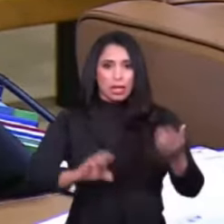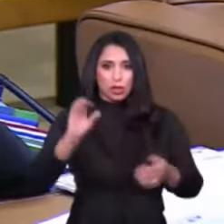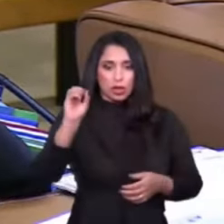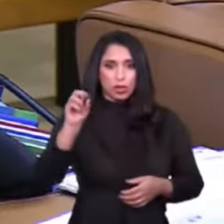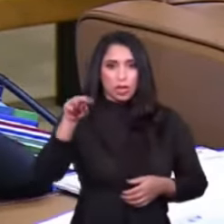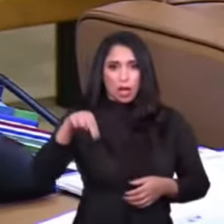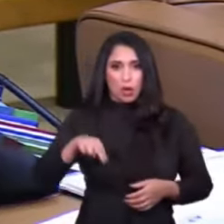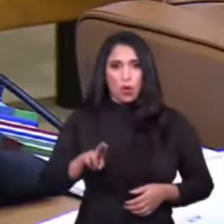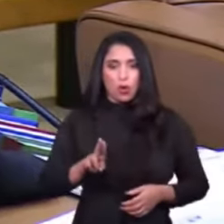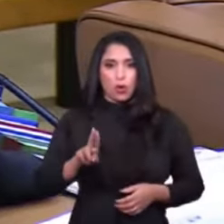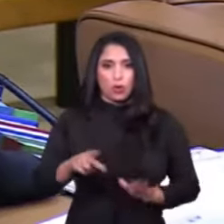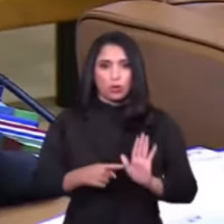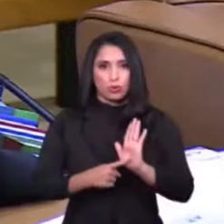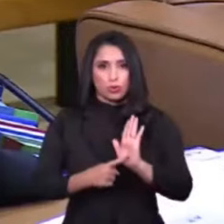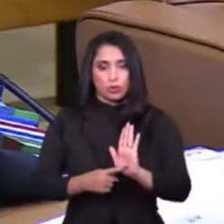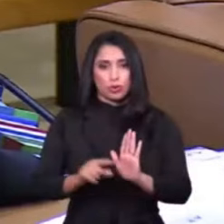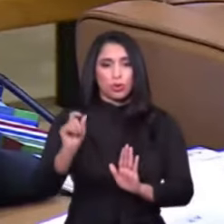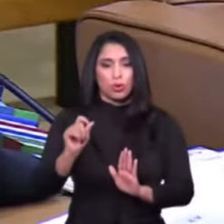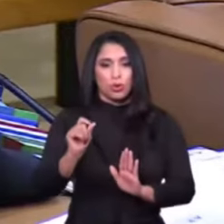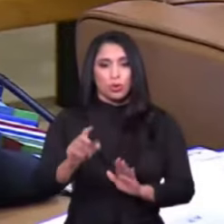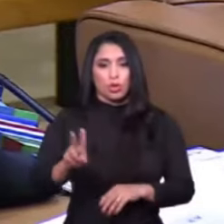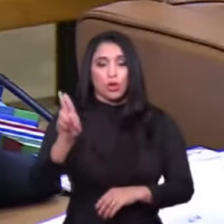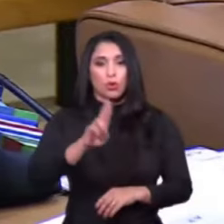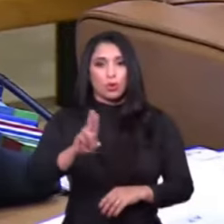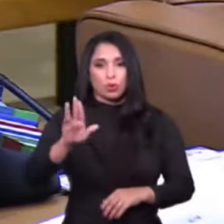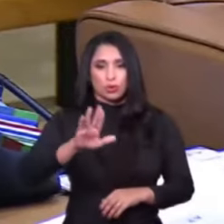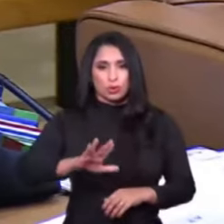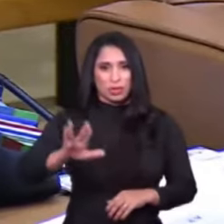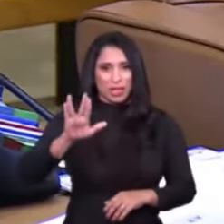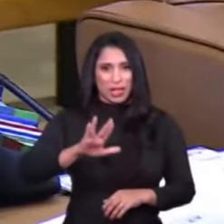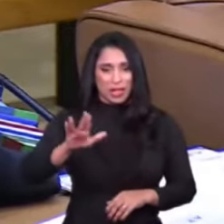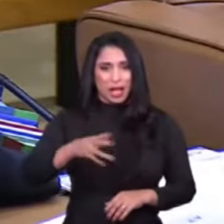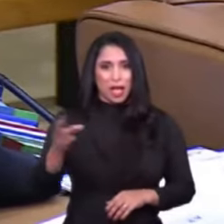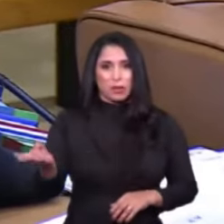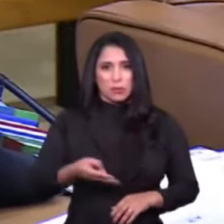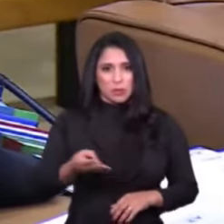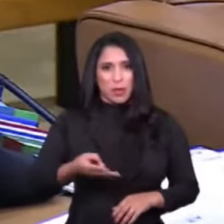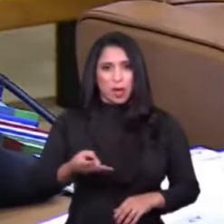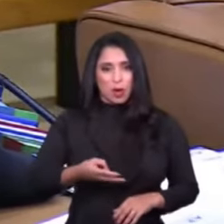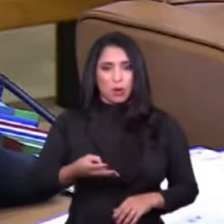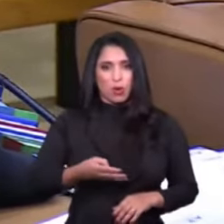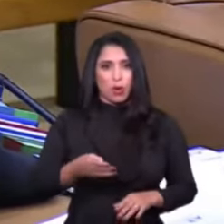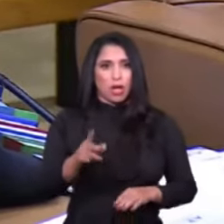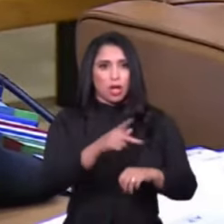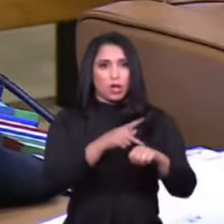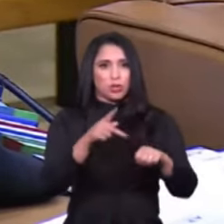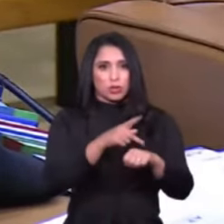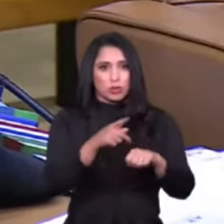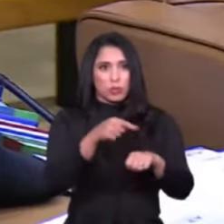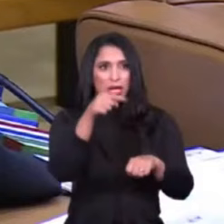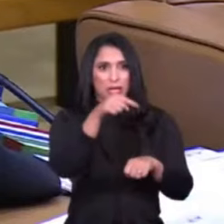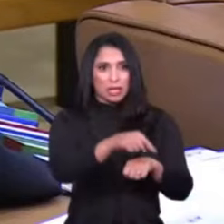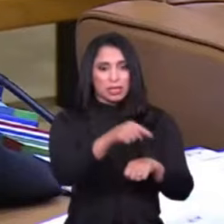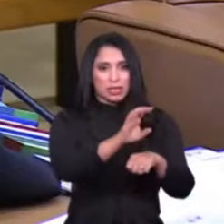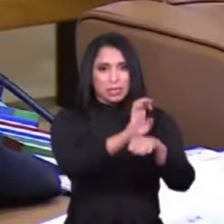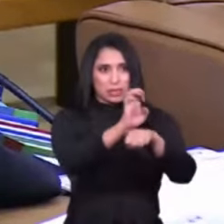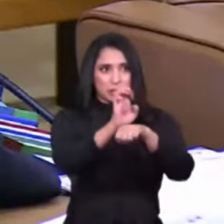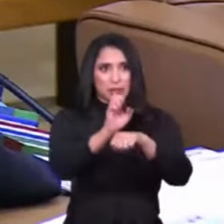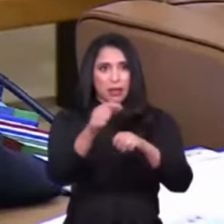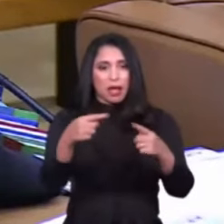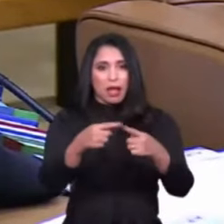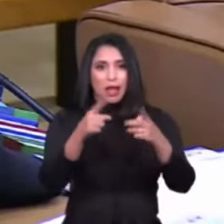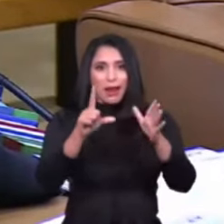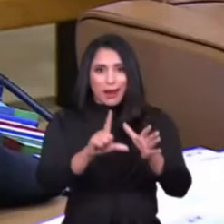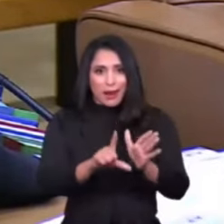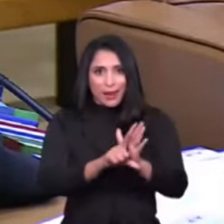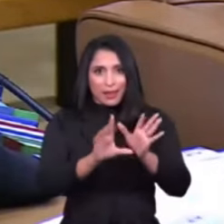de cannabis e a frequência do uso de cannabis aumentaram nos países e jurisdições estaduais que legalizaram